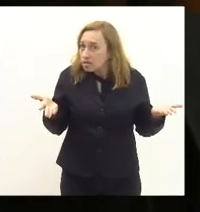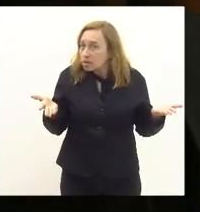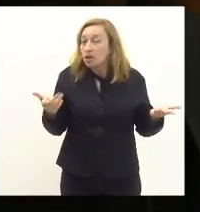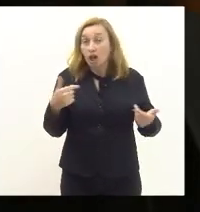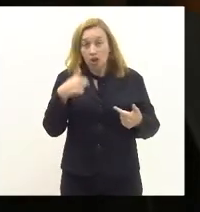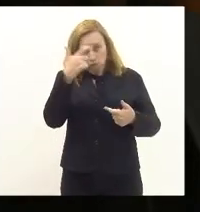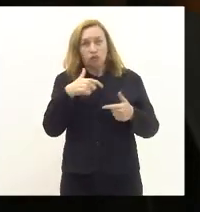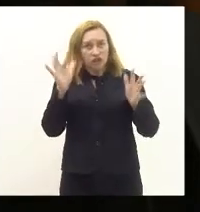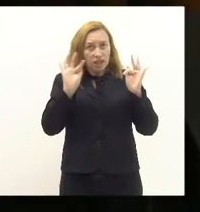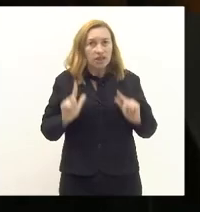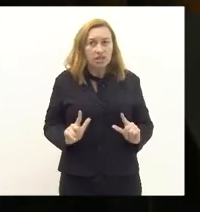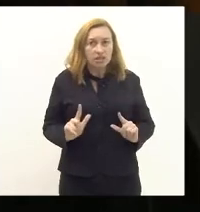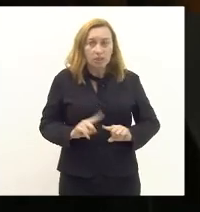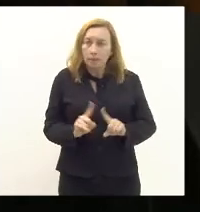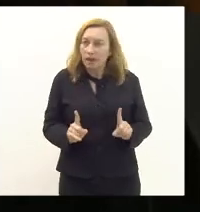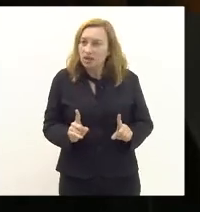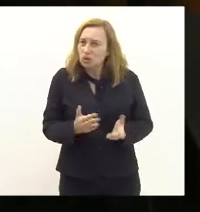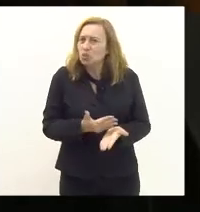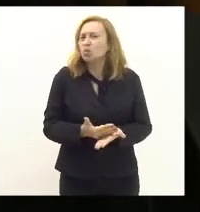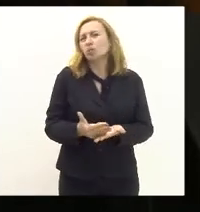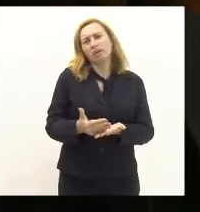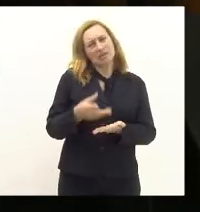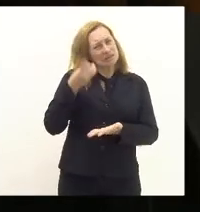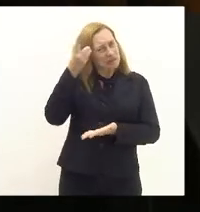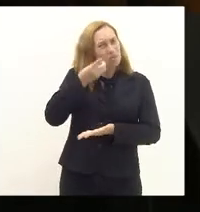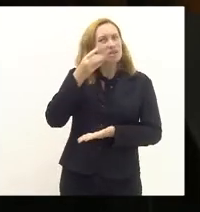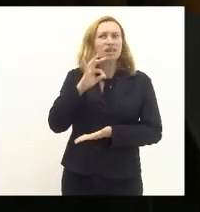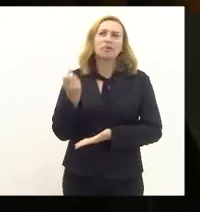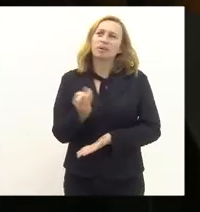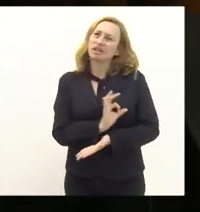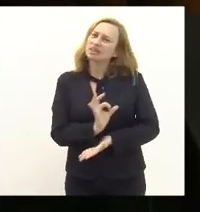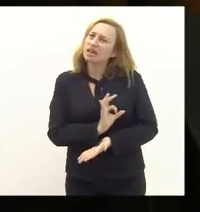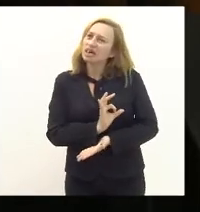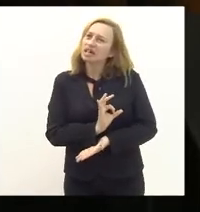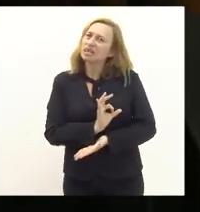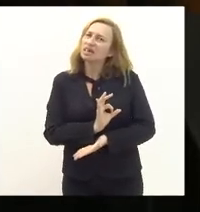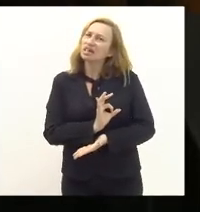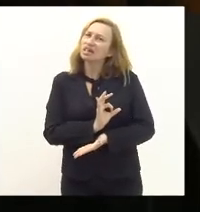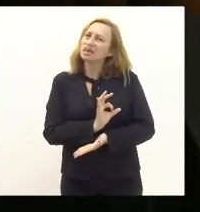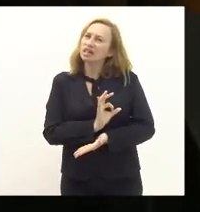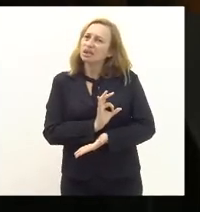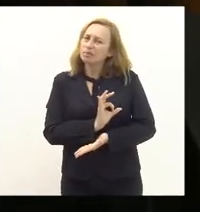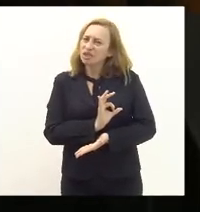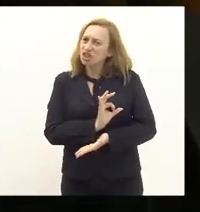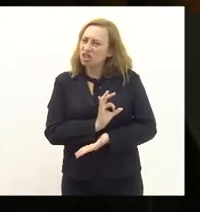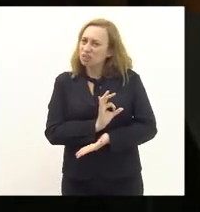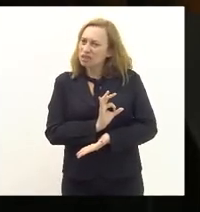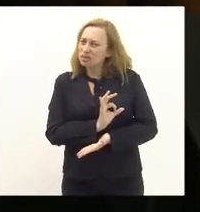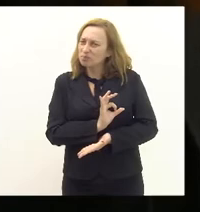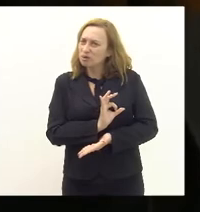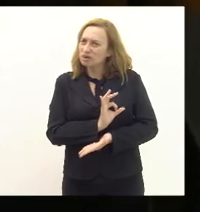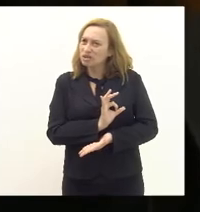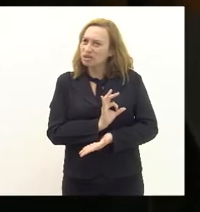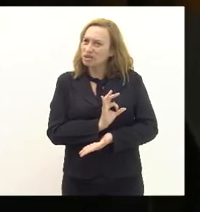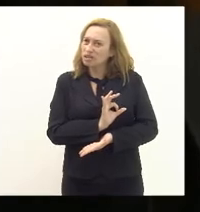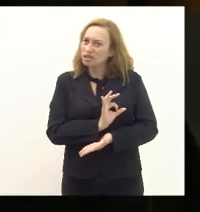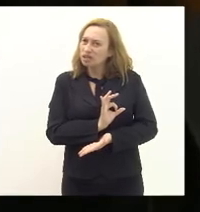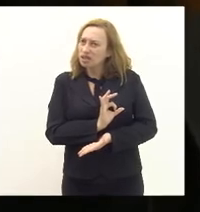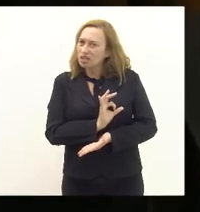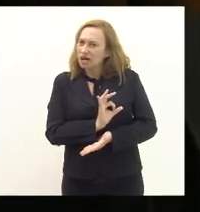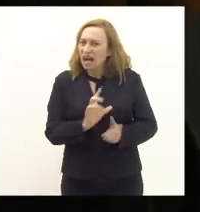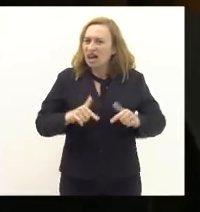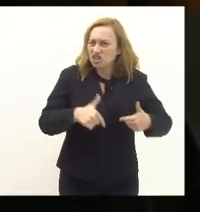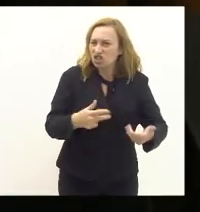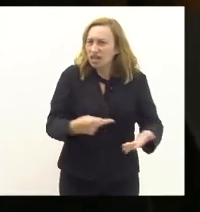ficar feliz. Mas quando começa, deputada Marta Rocha, a ir para uma baixaria nesse quesito, aonde proíbe o